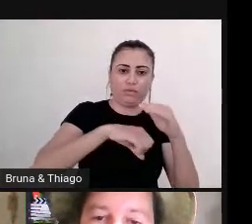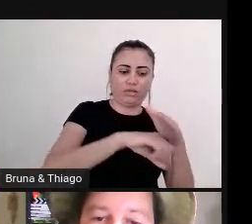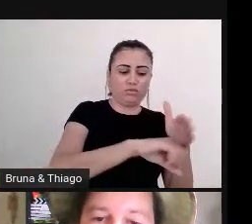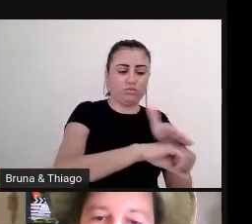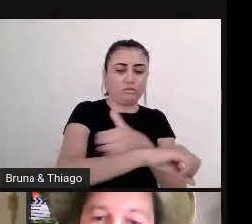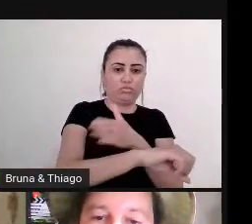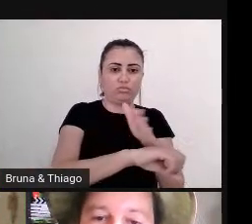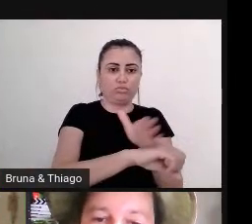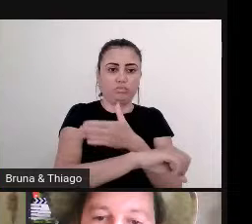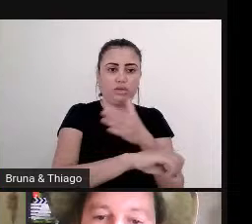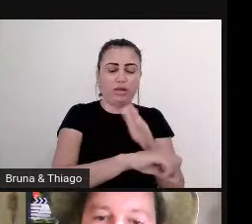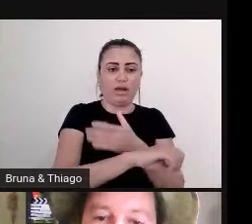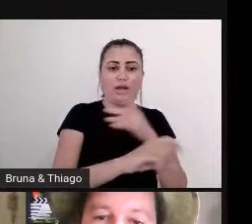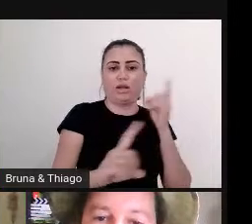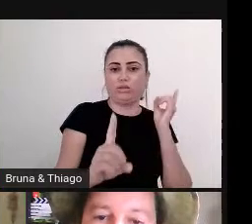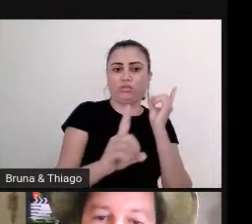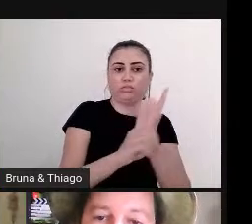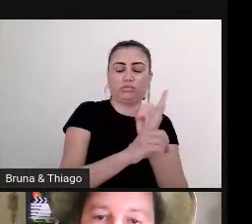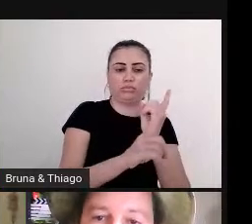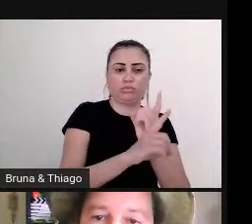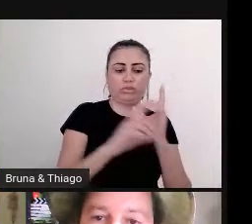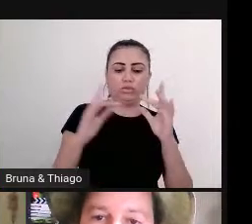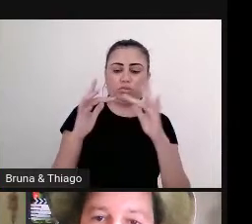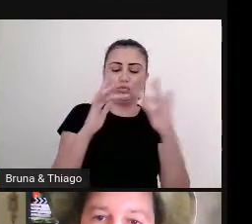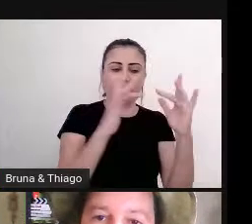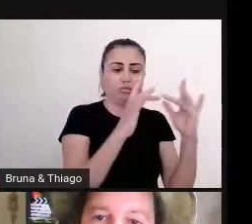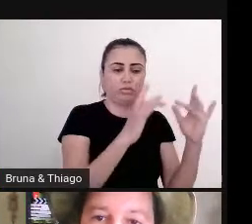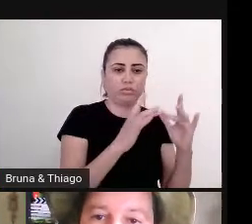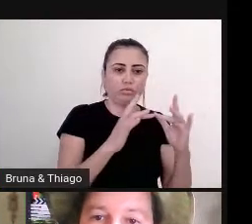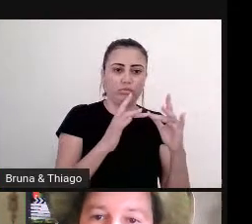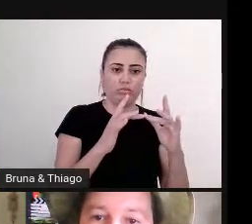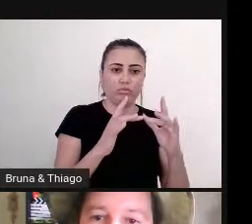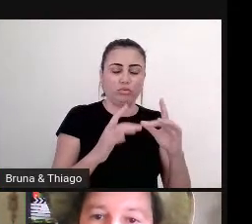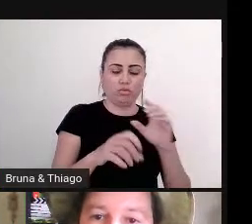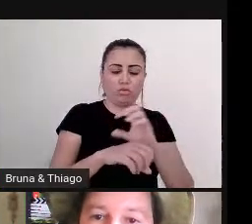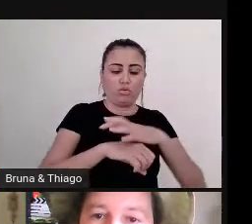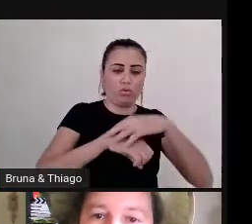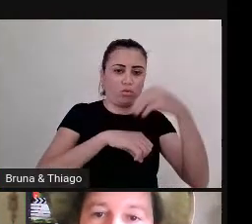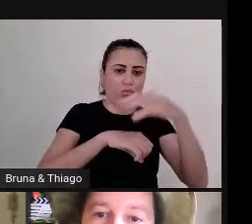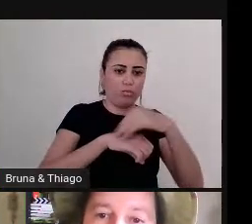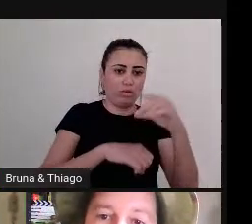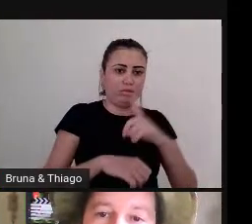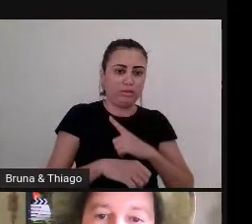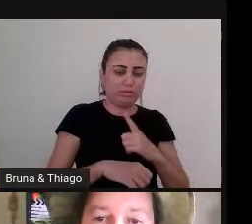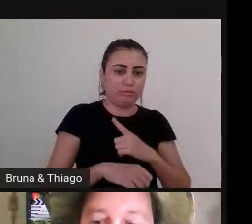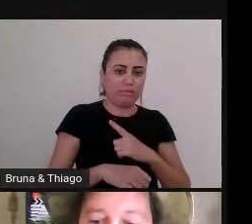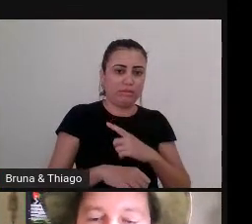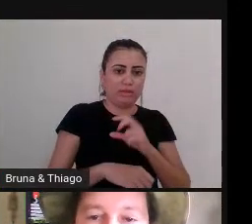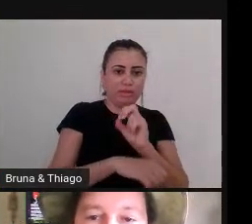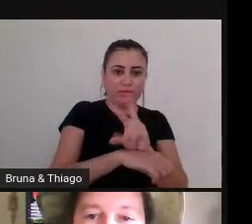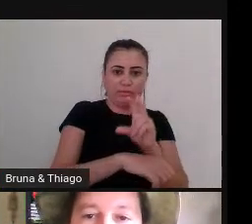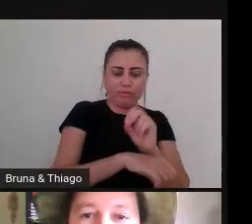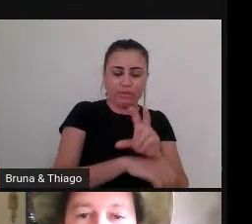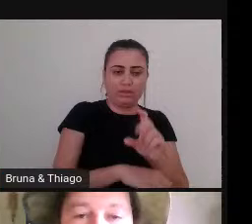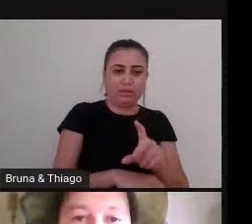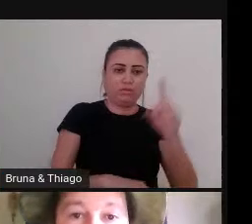tem uma glândula de veneno aqui e vai inocular. Todos os anos, mais de 5 mil acidentes e 5 óbitos no Brasil por